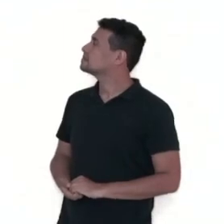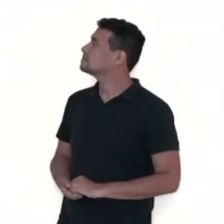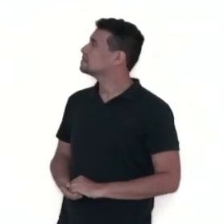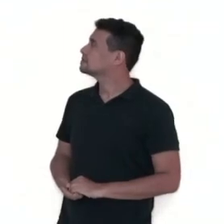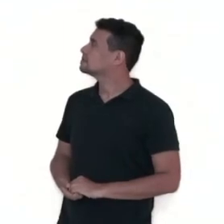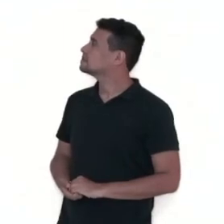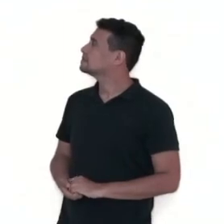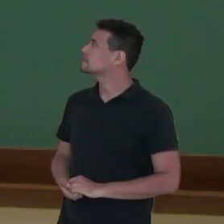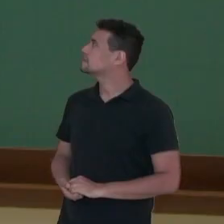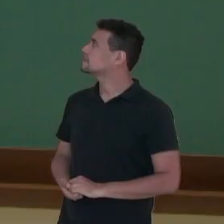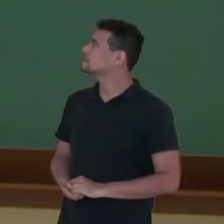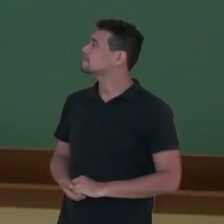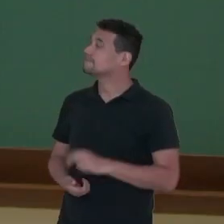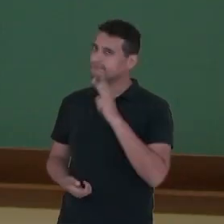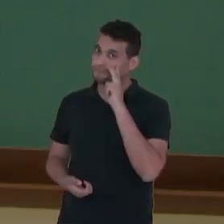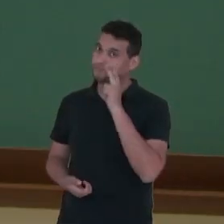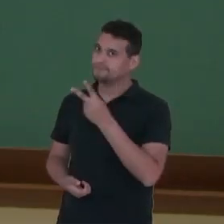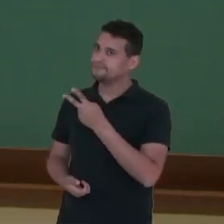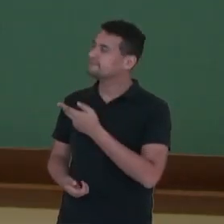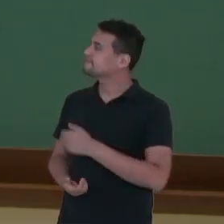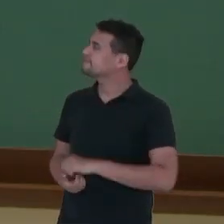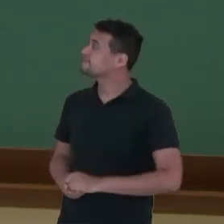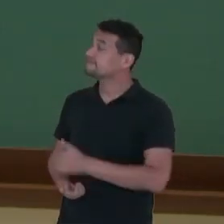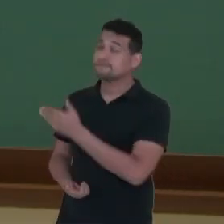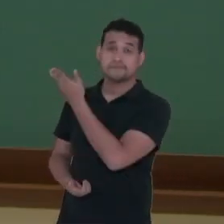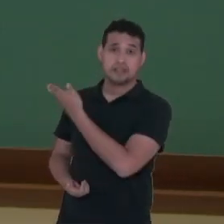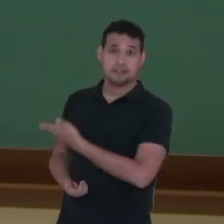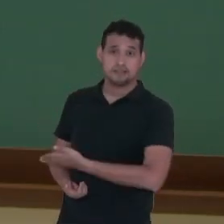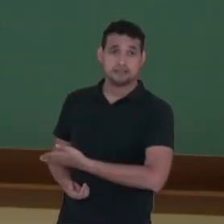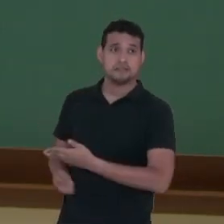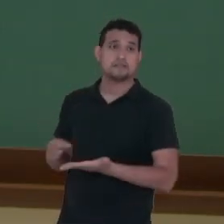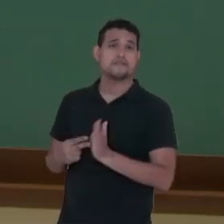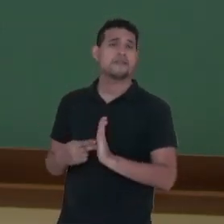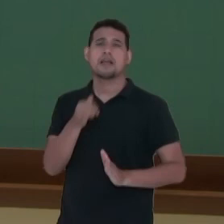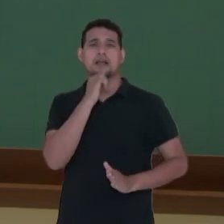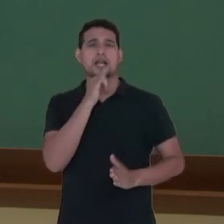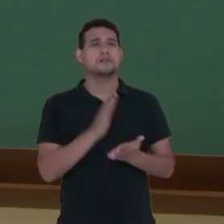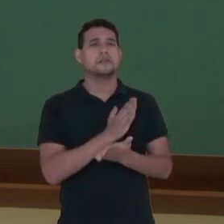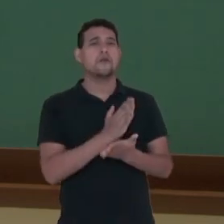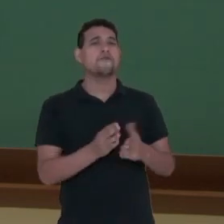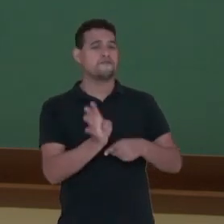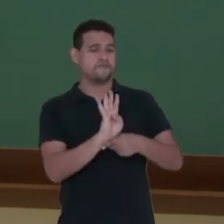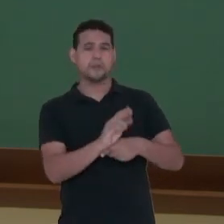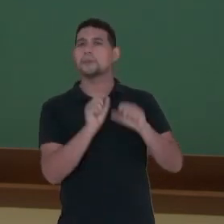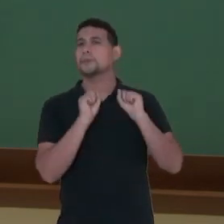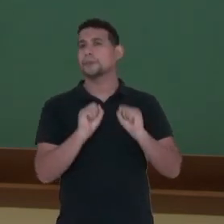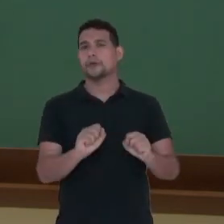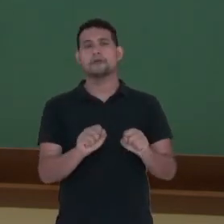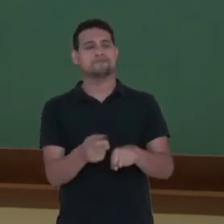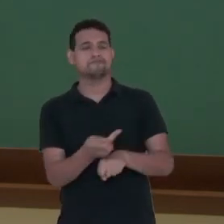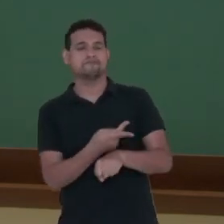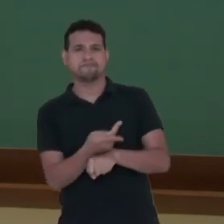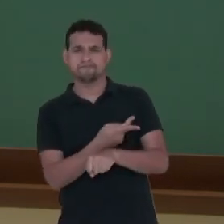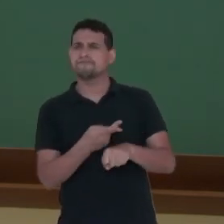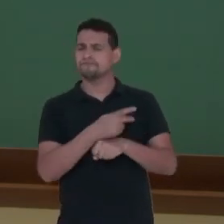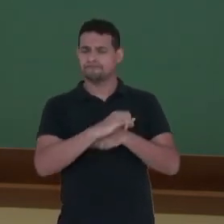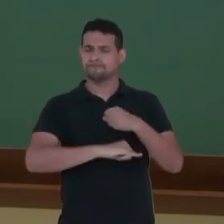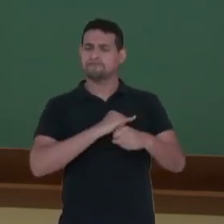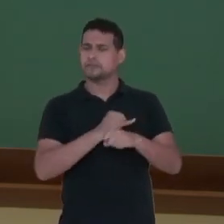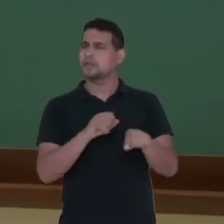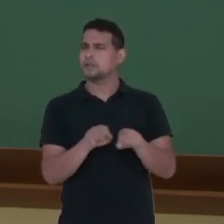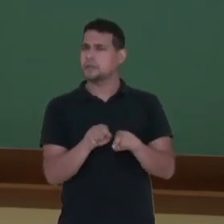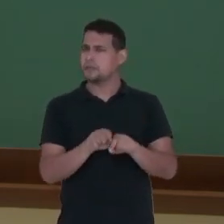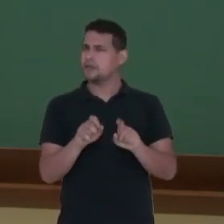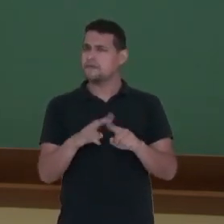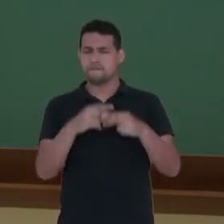inicial do 007. Então, esses são exemplos de filmes que vocês podem procurar aí